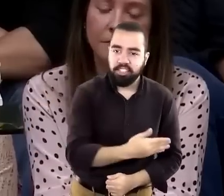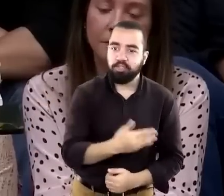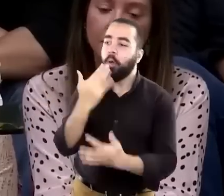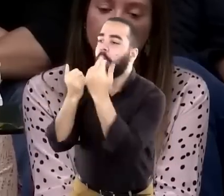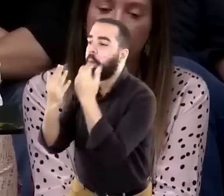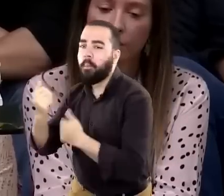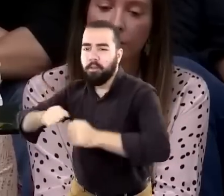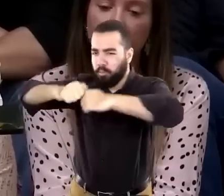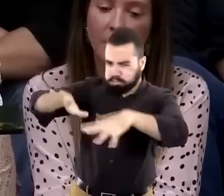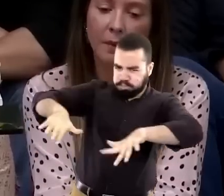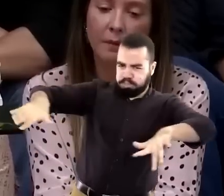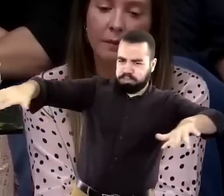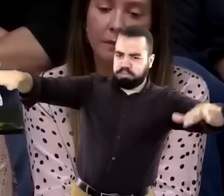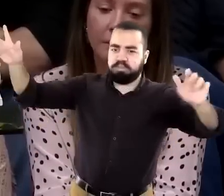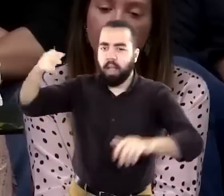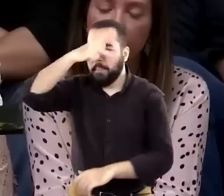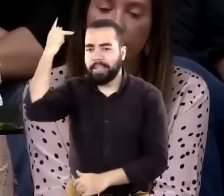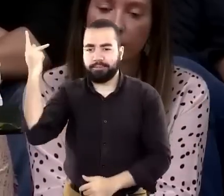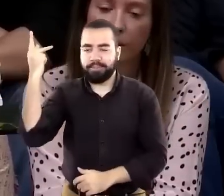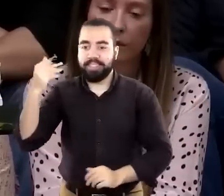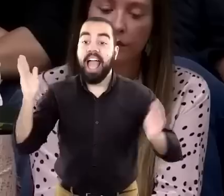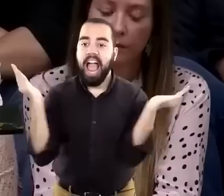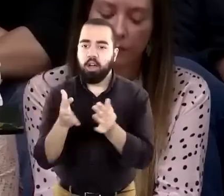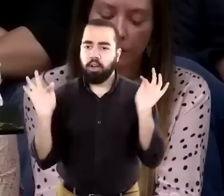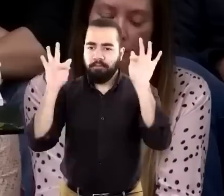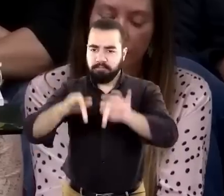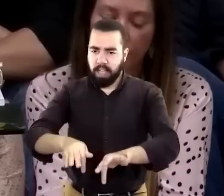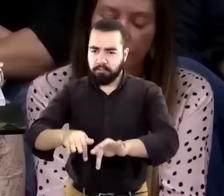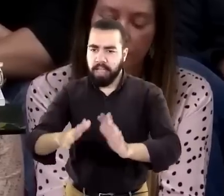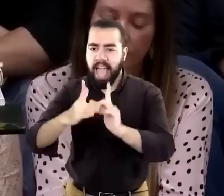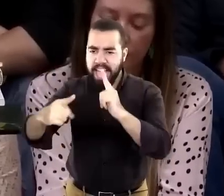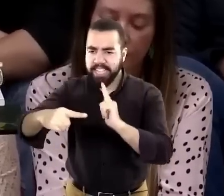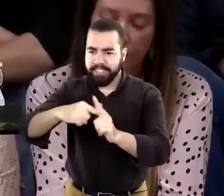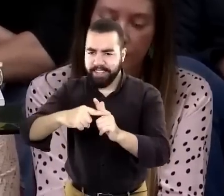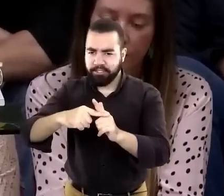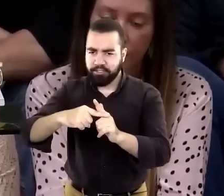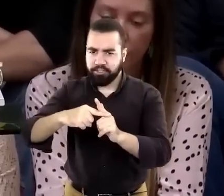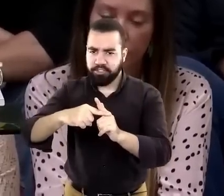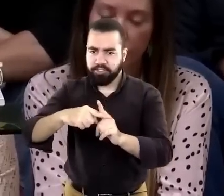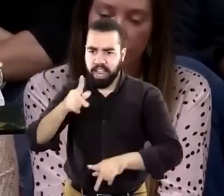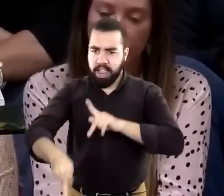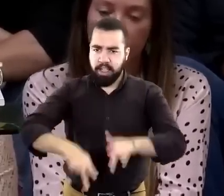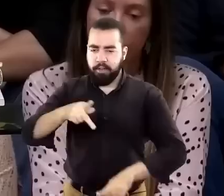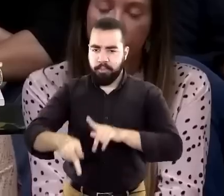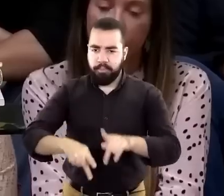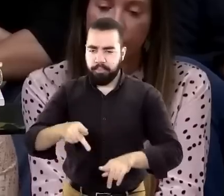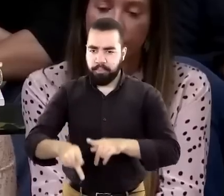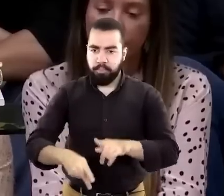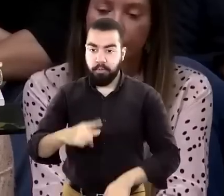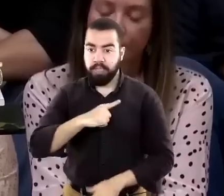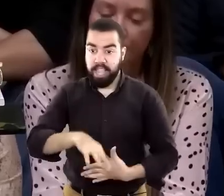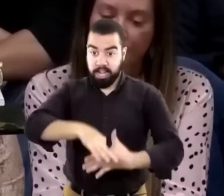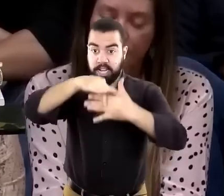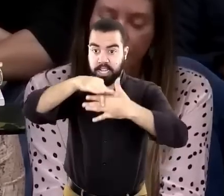pequenos começos. Mas eu quero concluir com o último ponto, é que a igreja, o povo, que tem uma liderança capacitada